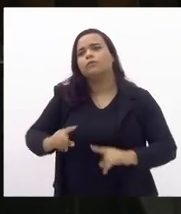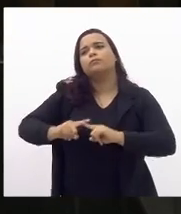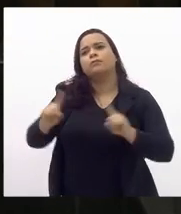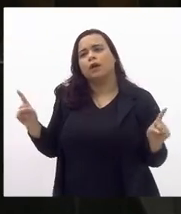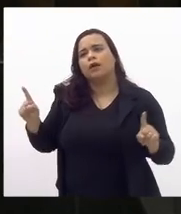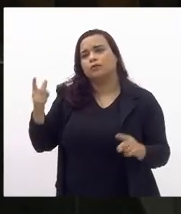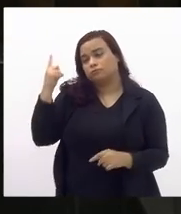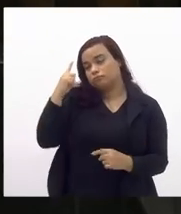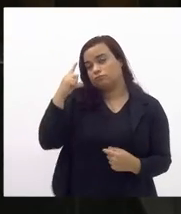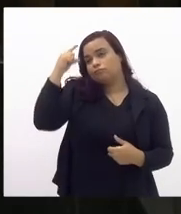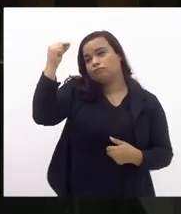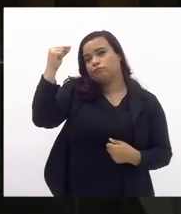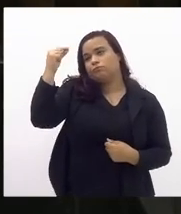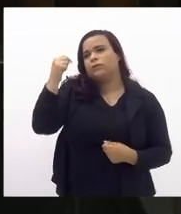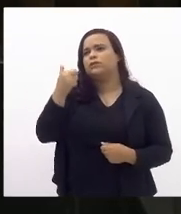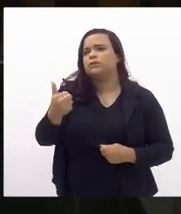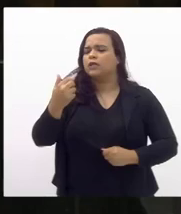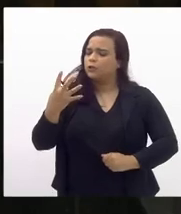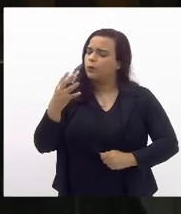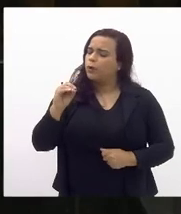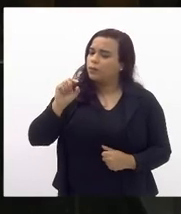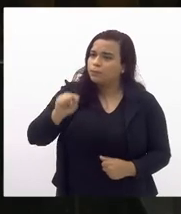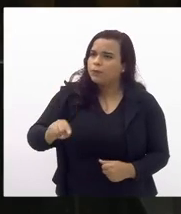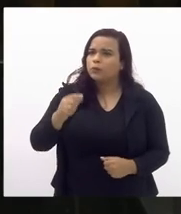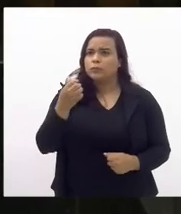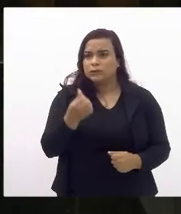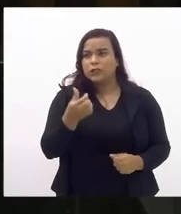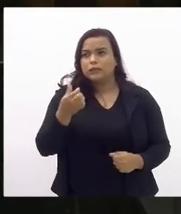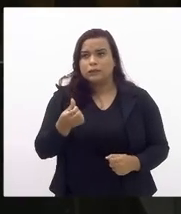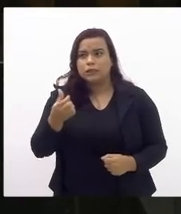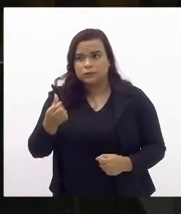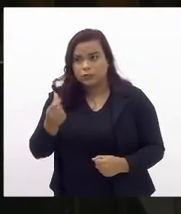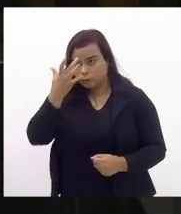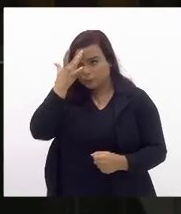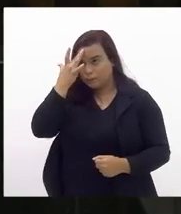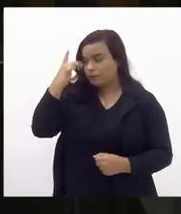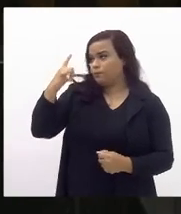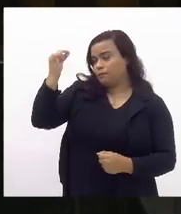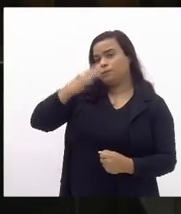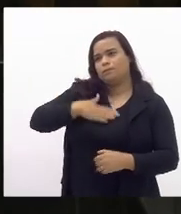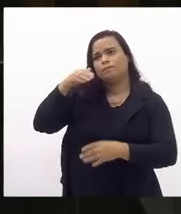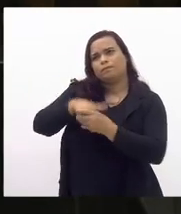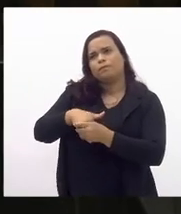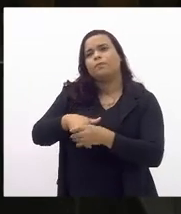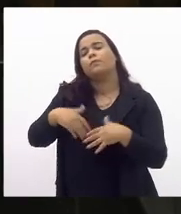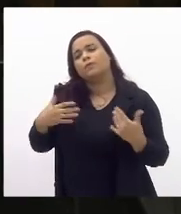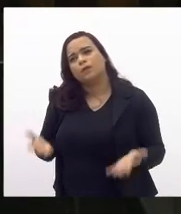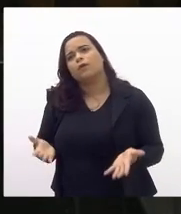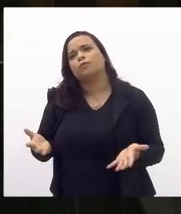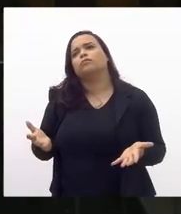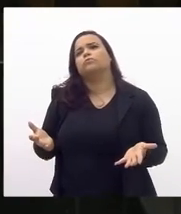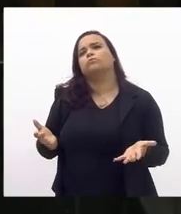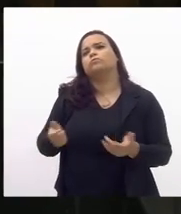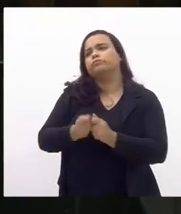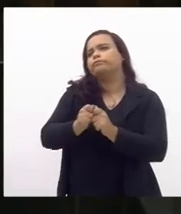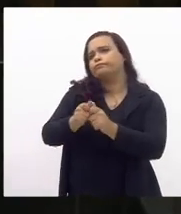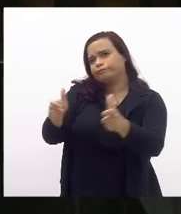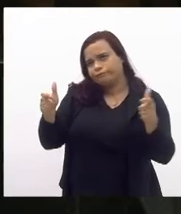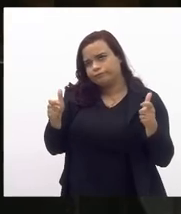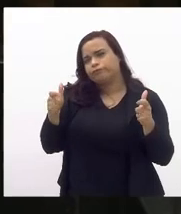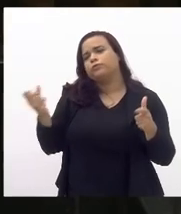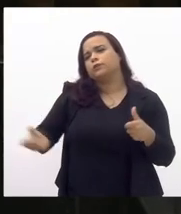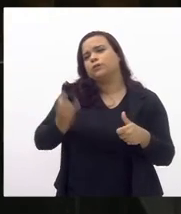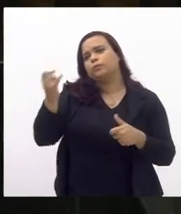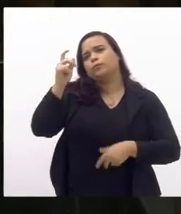eu fui eleito por 140.666 eleitores, boa parte uma parcela